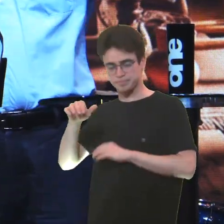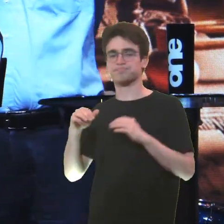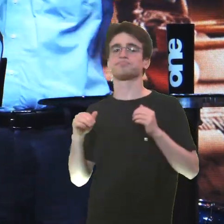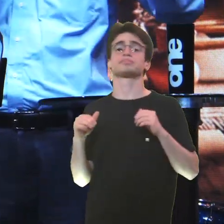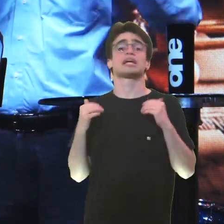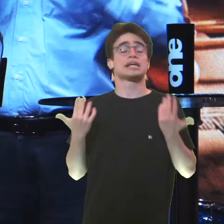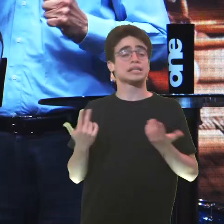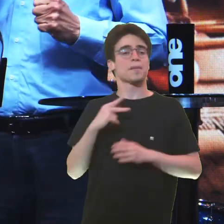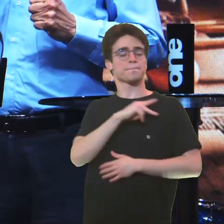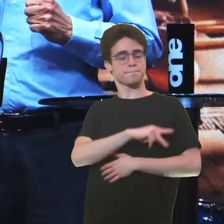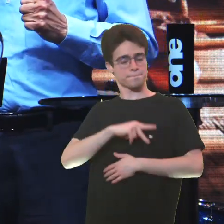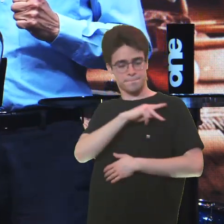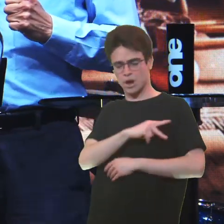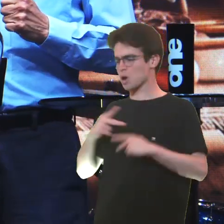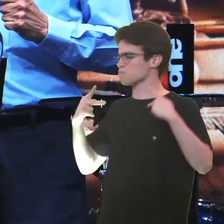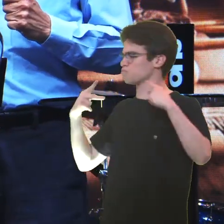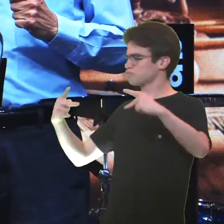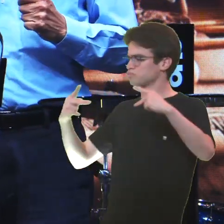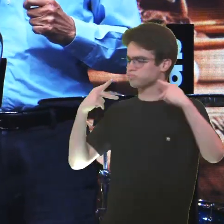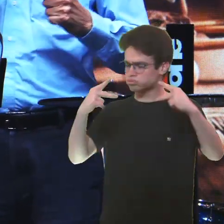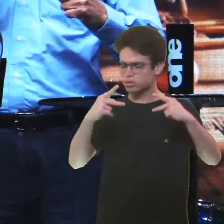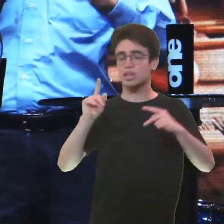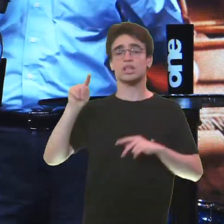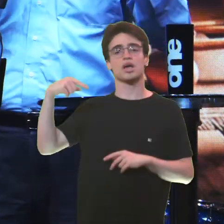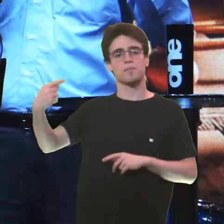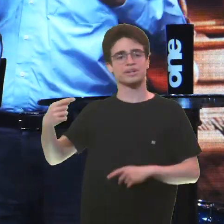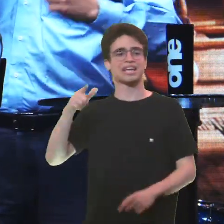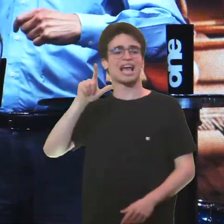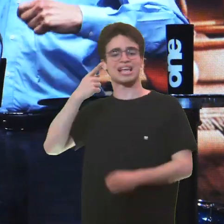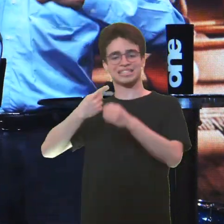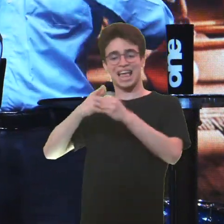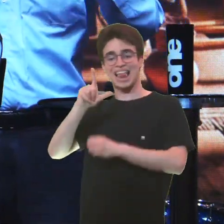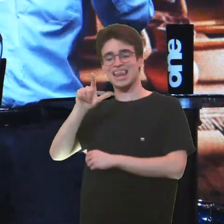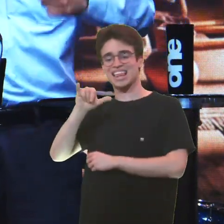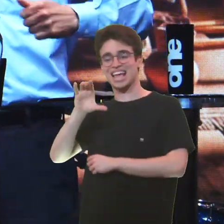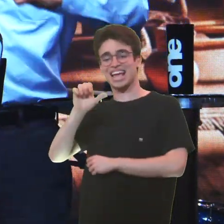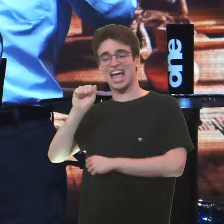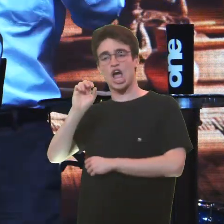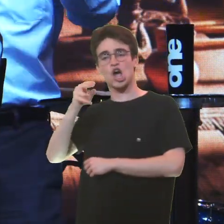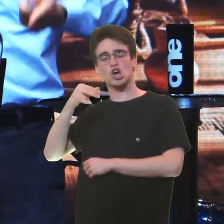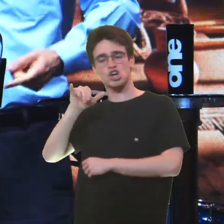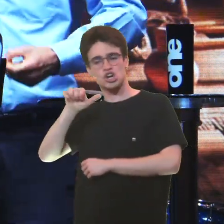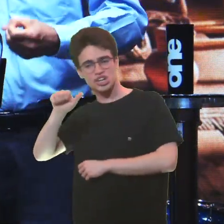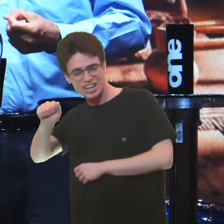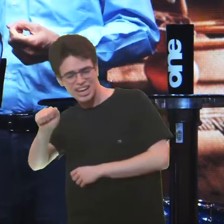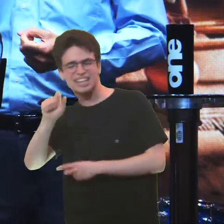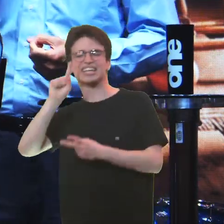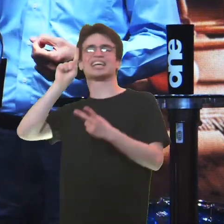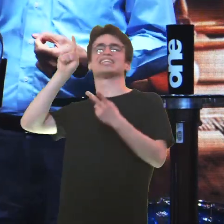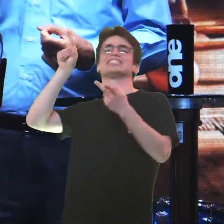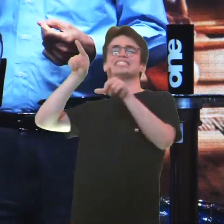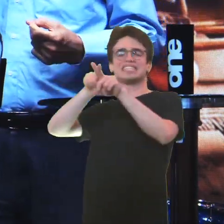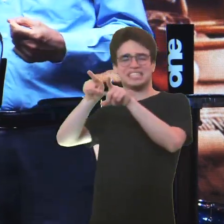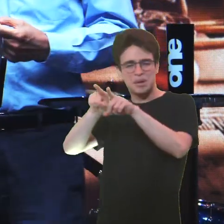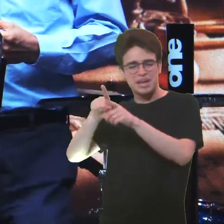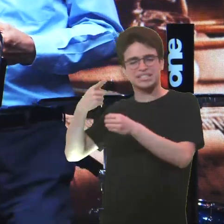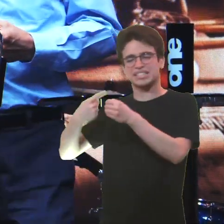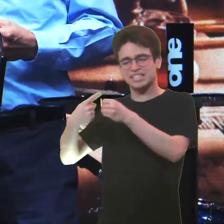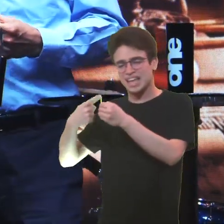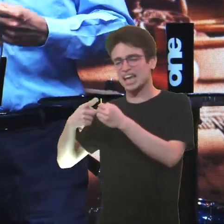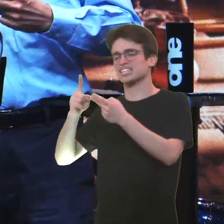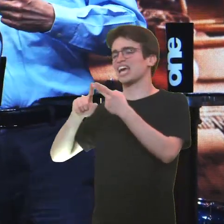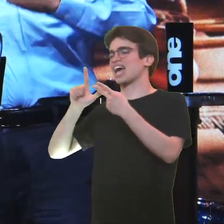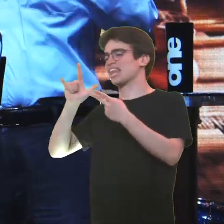en Licaonia, depois pregou em Licaônia, donde estaban las ciudades como Listra, onde estavam Iconio, as cidades como